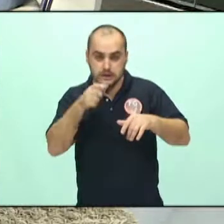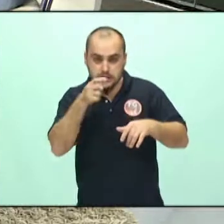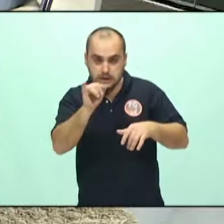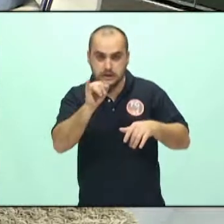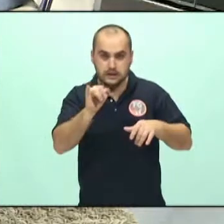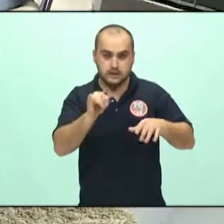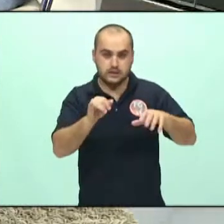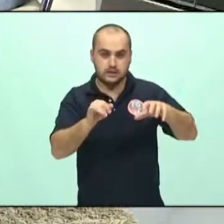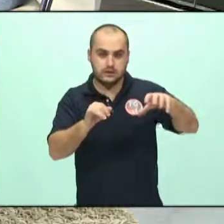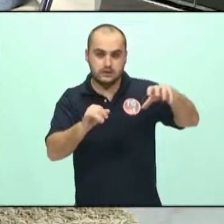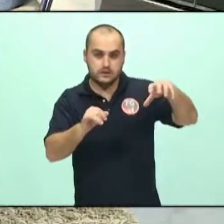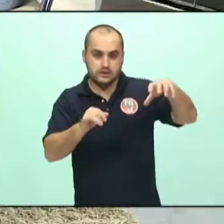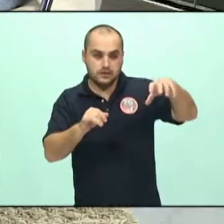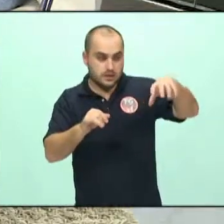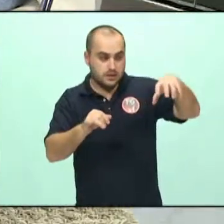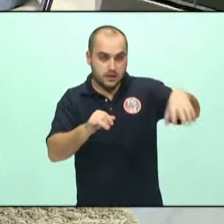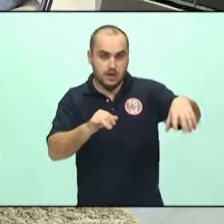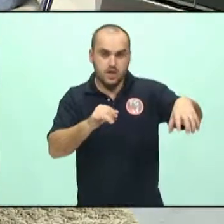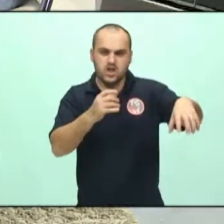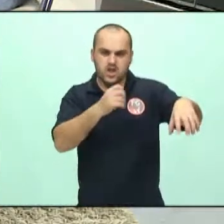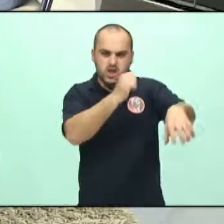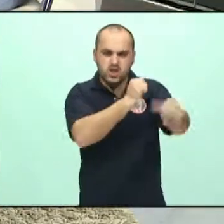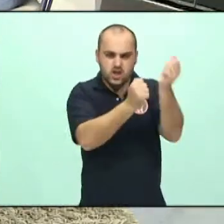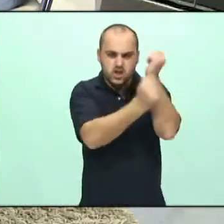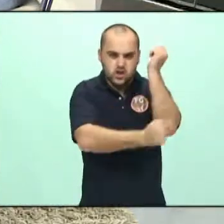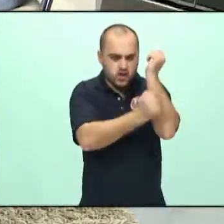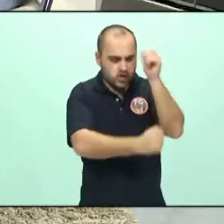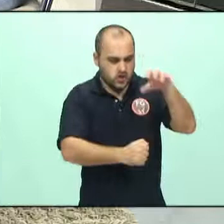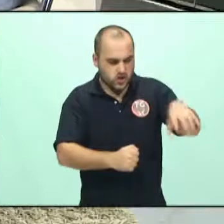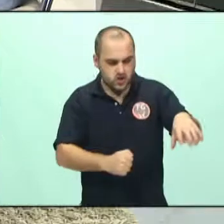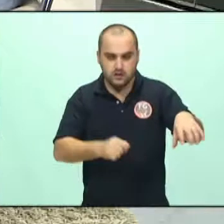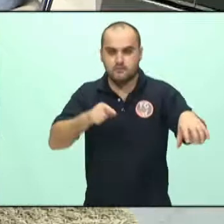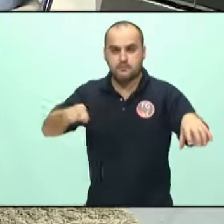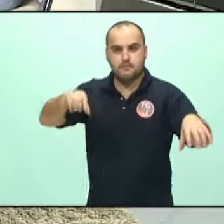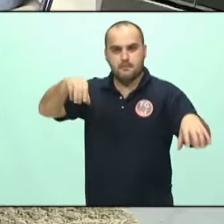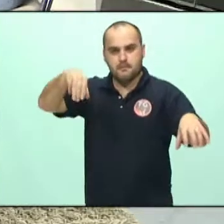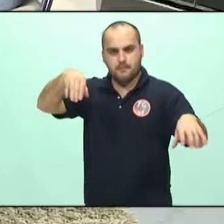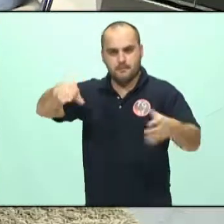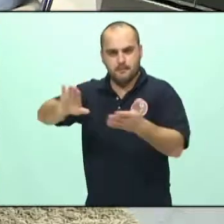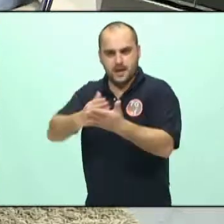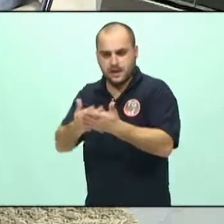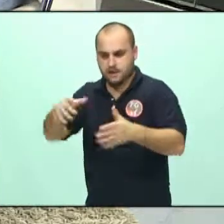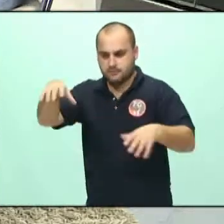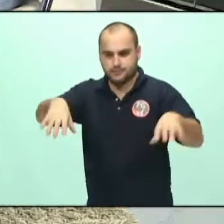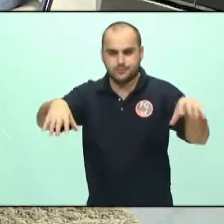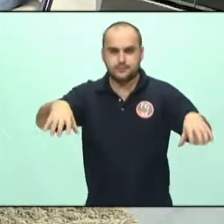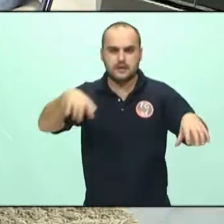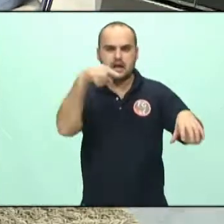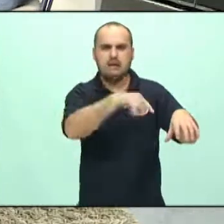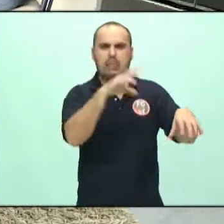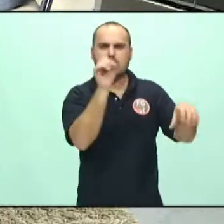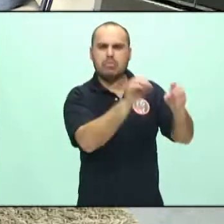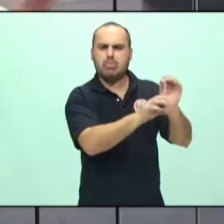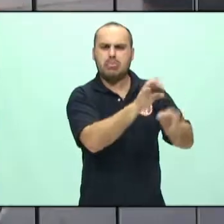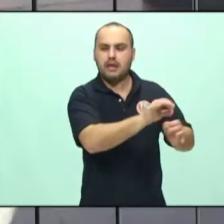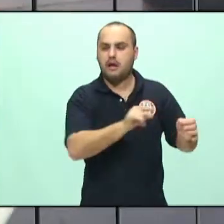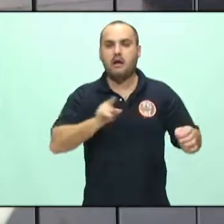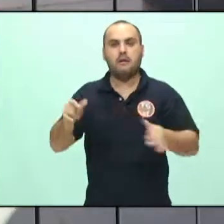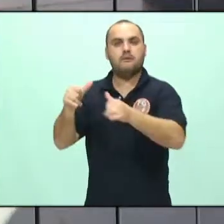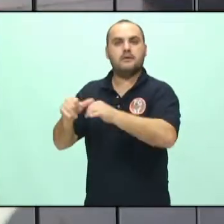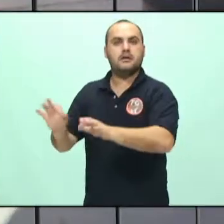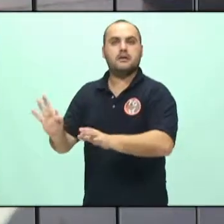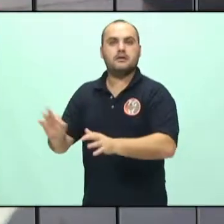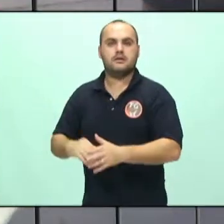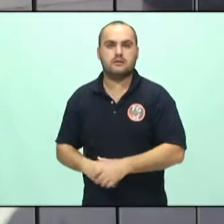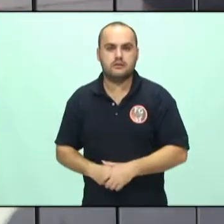de bicho na bosta. E na margarina não vai nada. Aquilo ali é cancerígeno. Ele falou, o cientista de alimentos está falando. Pô, e eu estou com um pó dentro de casa,